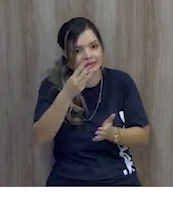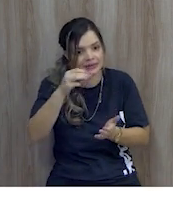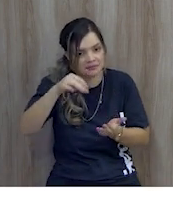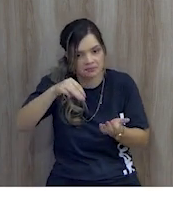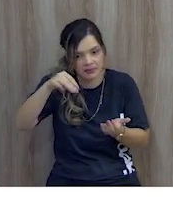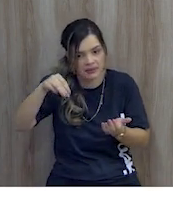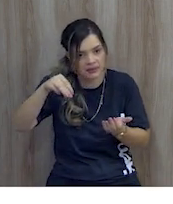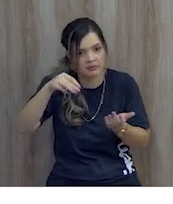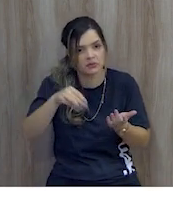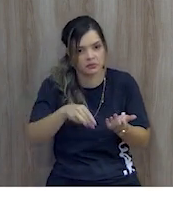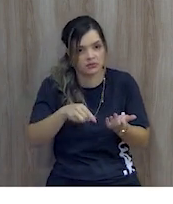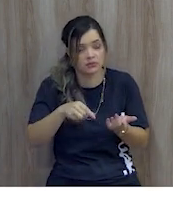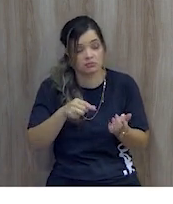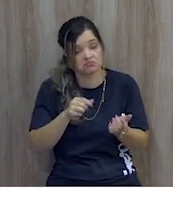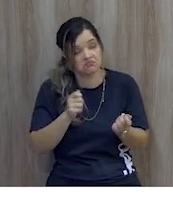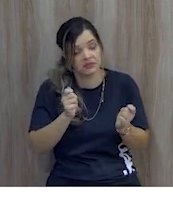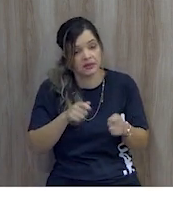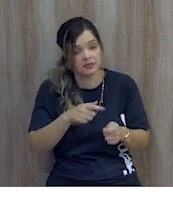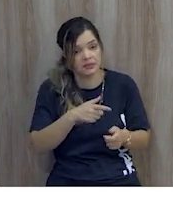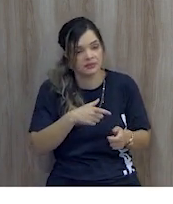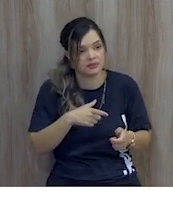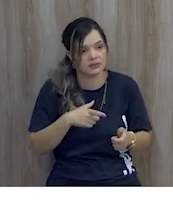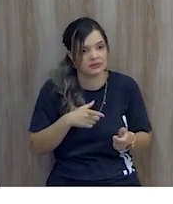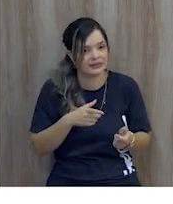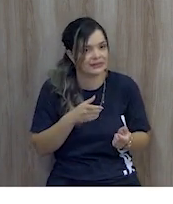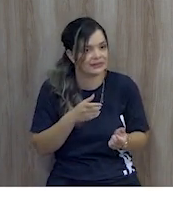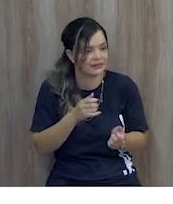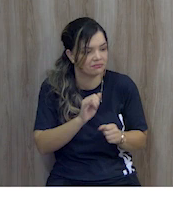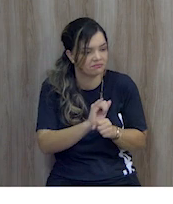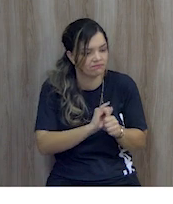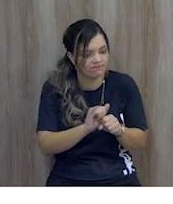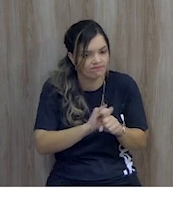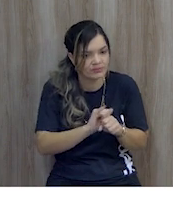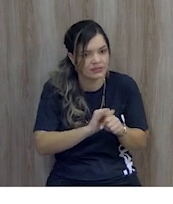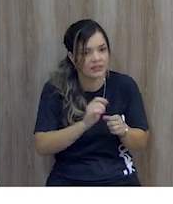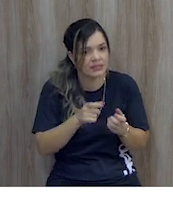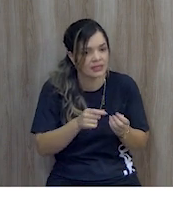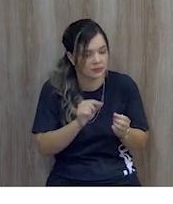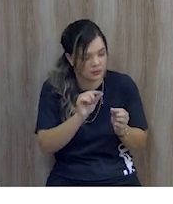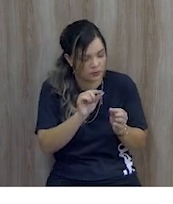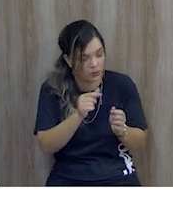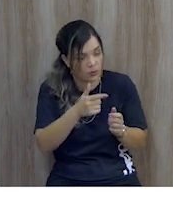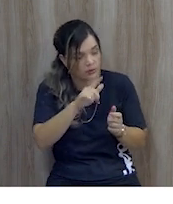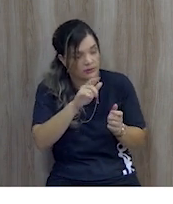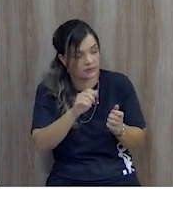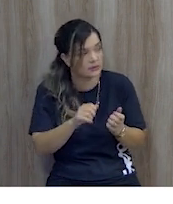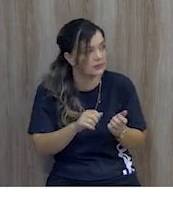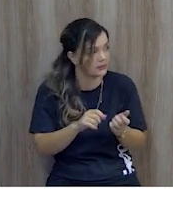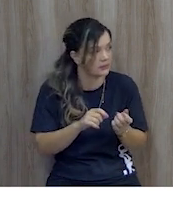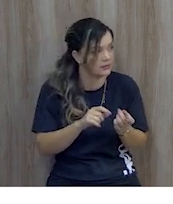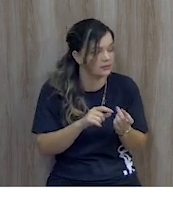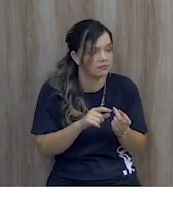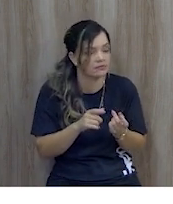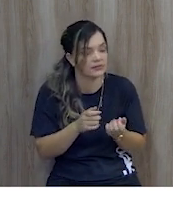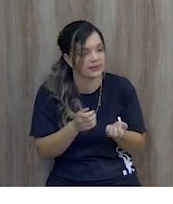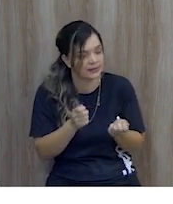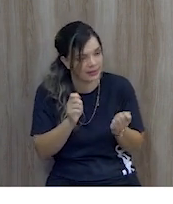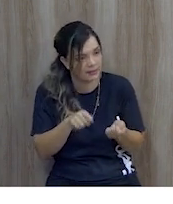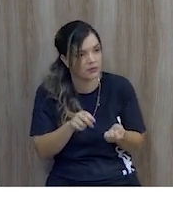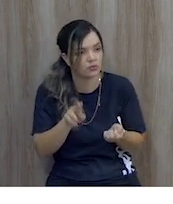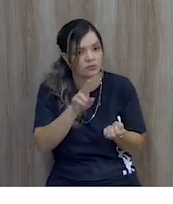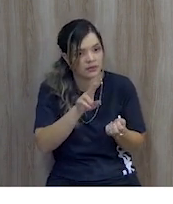unitária, a tunelização, que é uma técnica que você não rebate retalho, a gente vai mostrar, responde bem, você pode